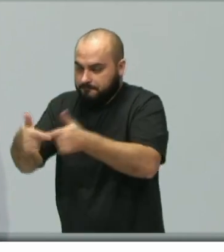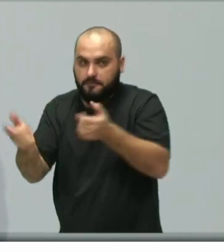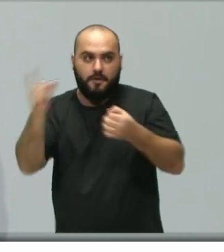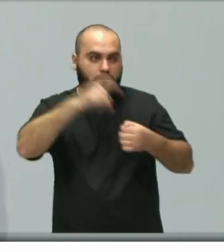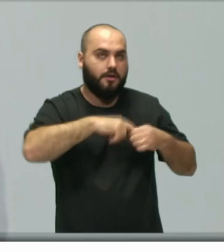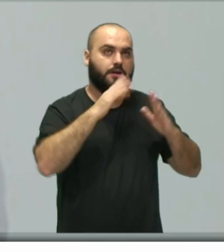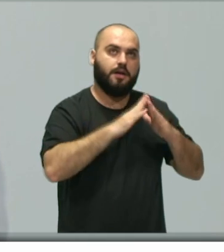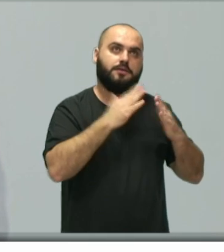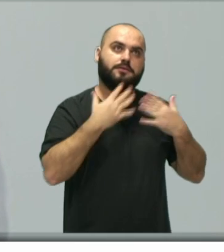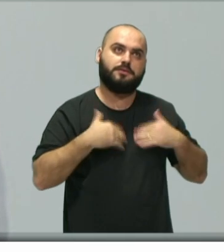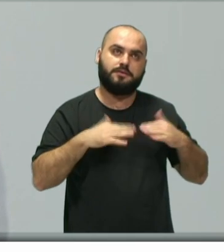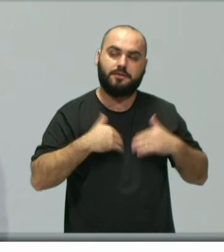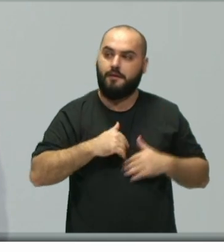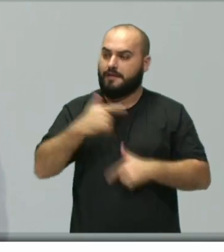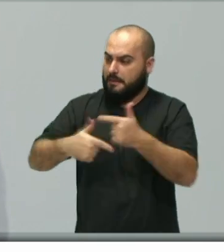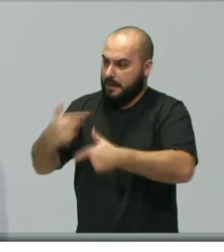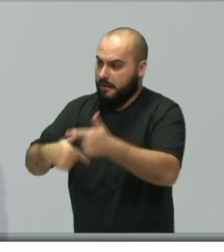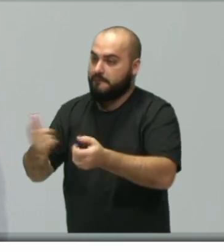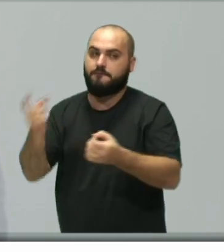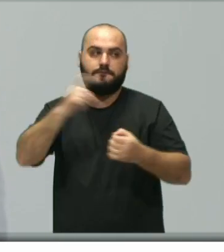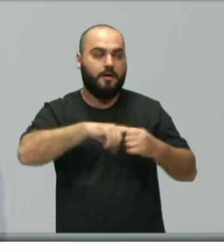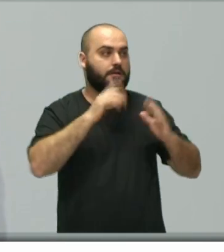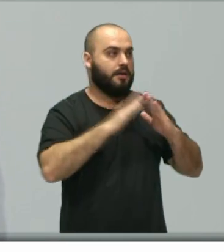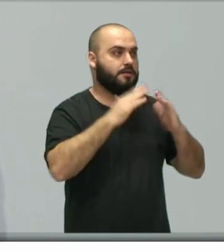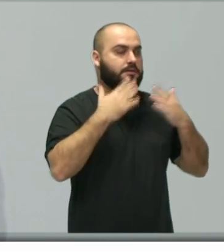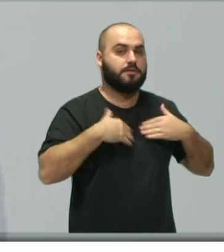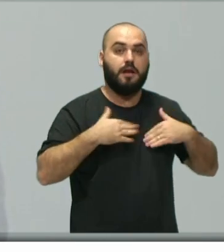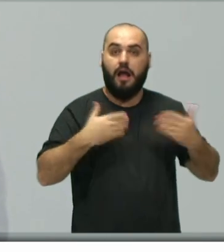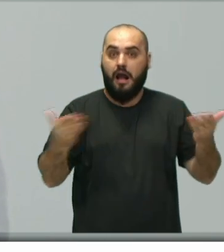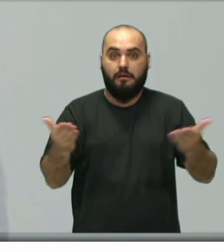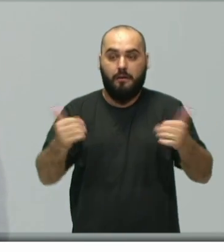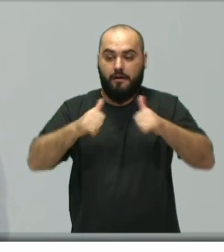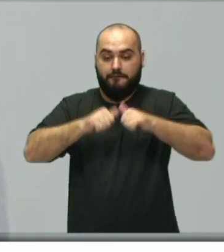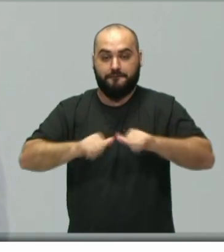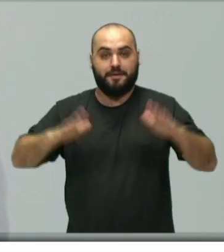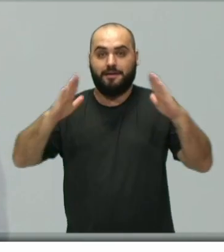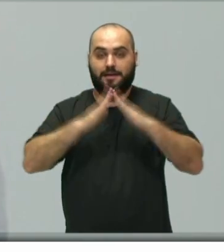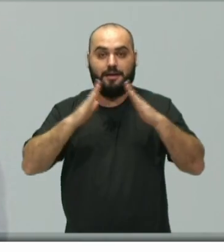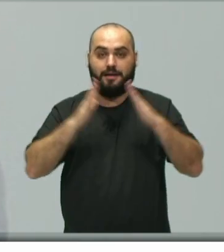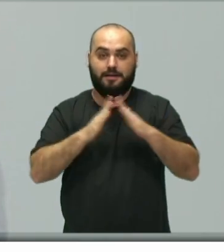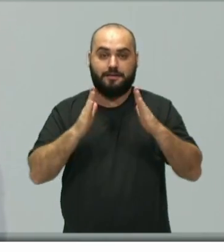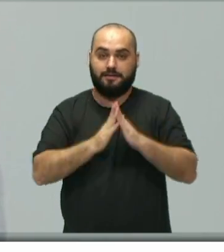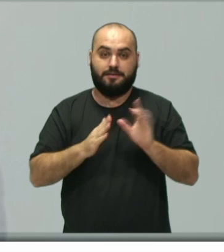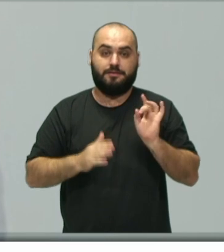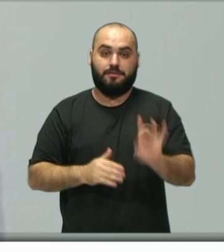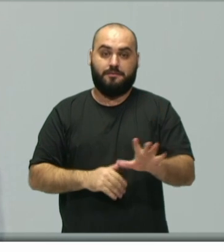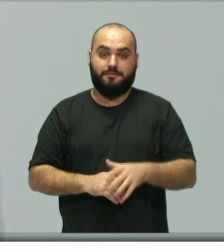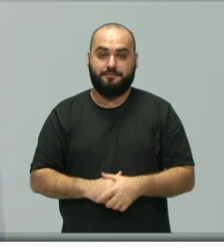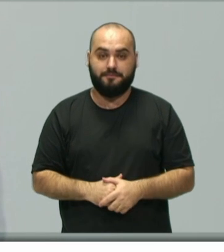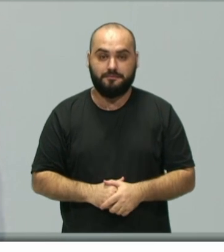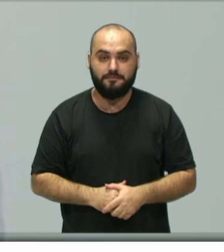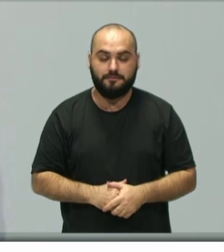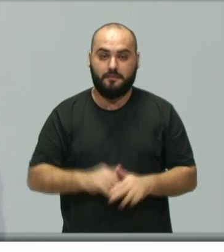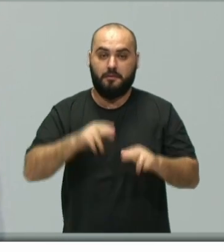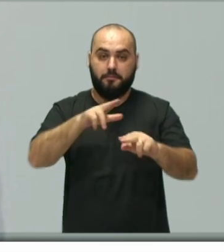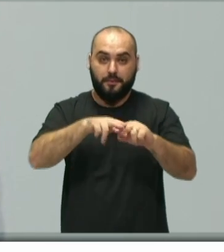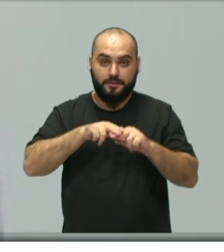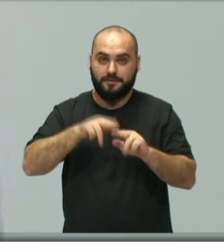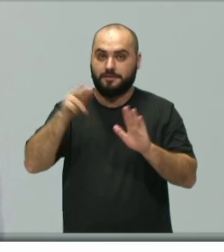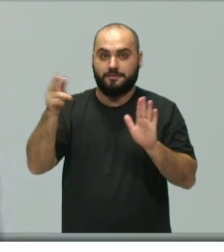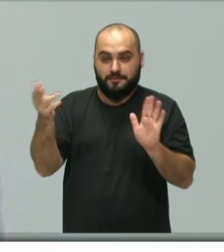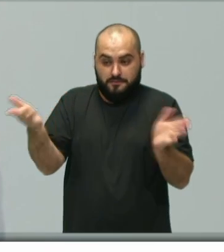ela foi repensada, né? Tem outras alternativas. Então o projeto acaba se